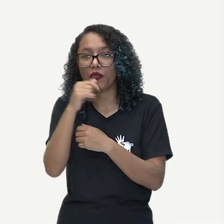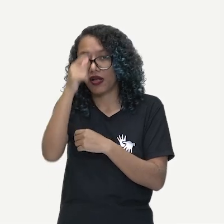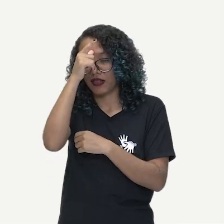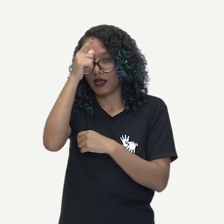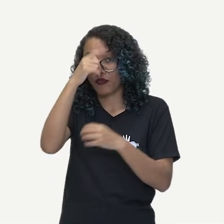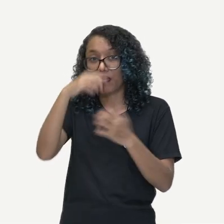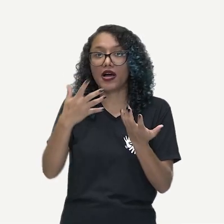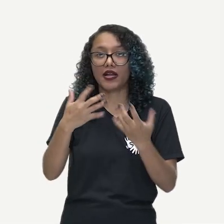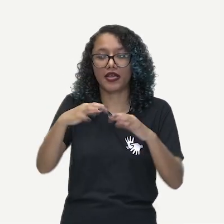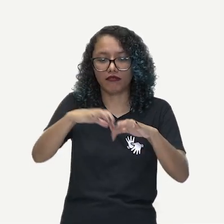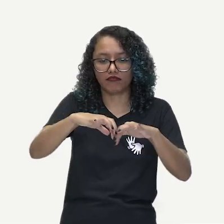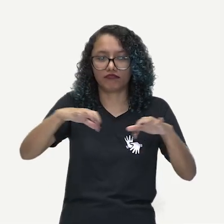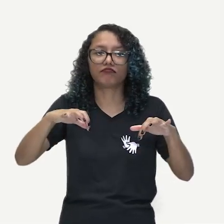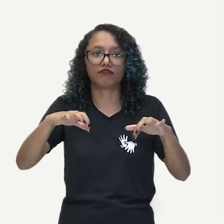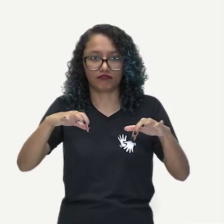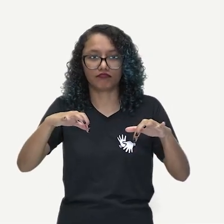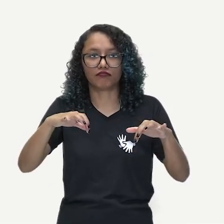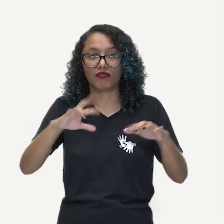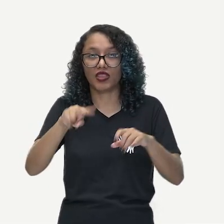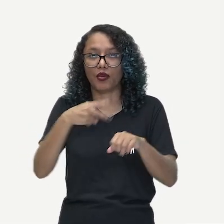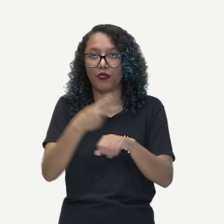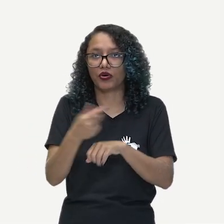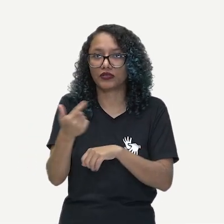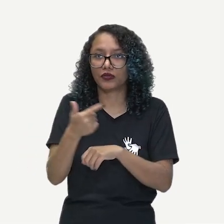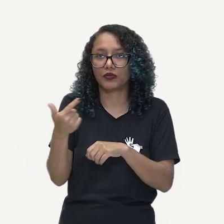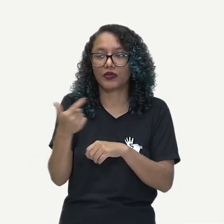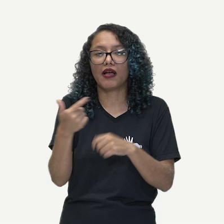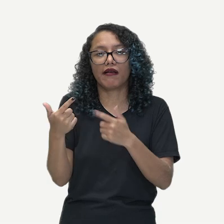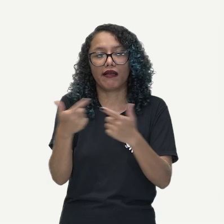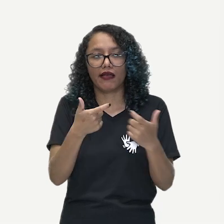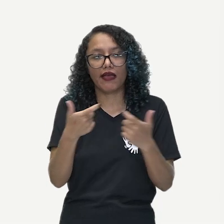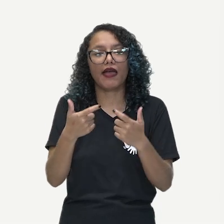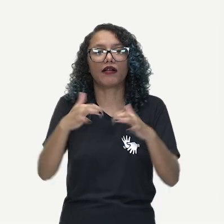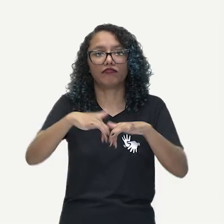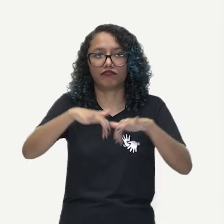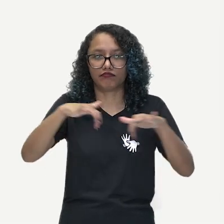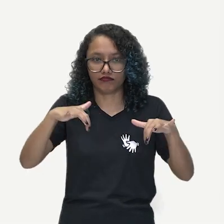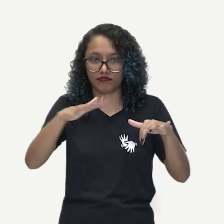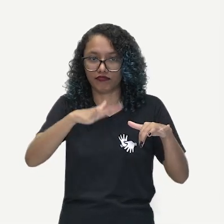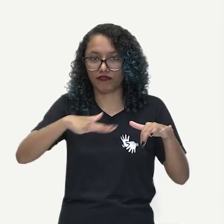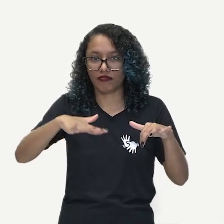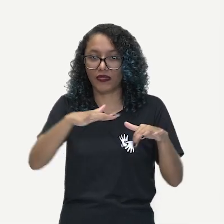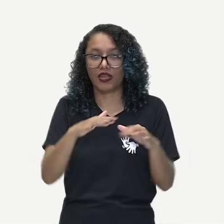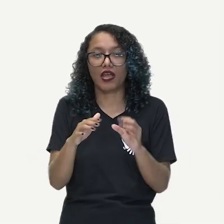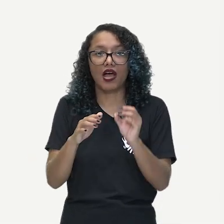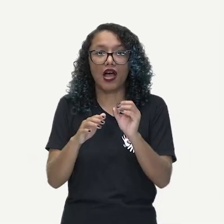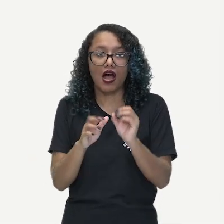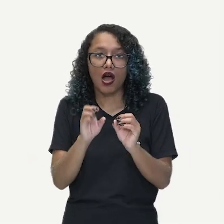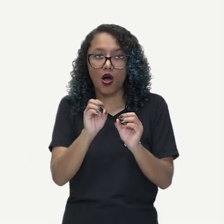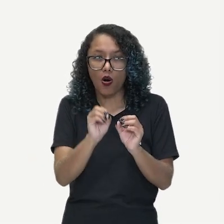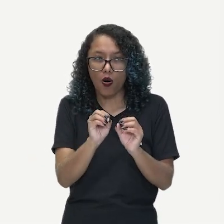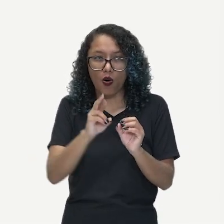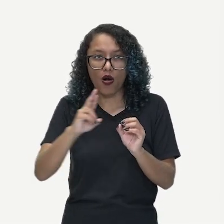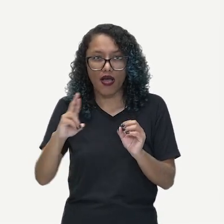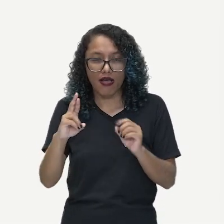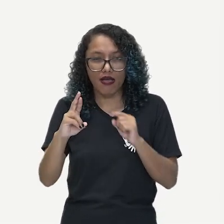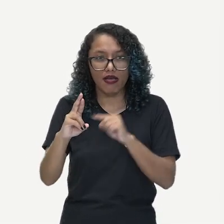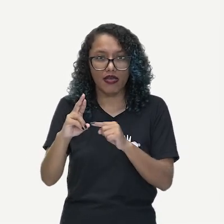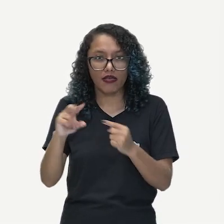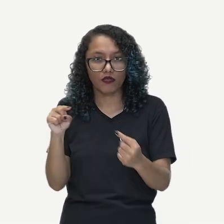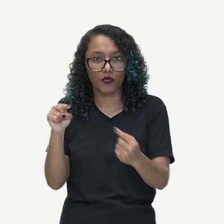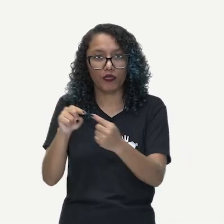após a Segunda Guerra Mundial. Então, aí essa parte da Alemanha Oriental alinhada à